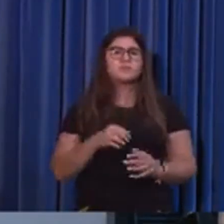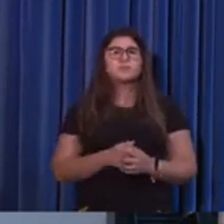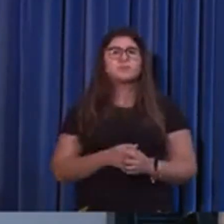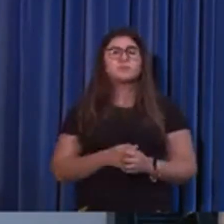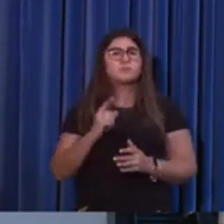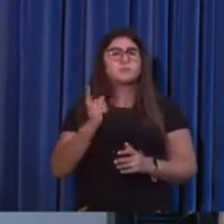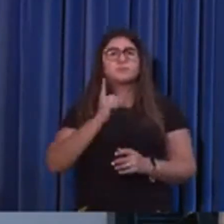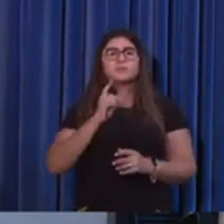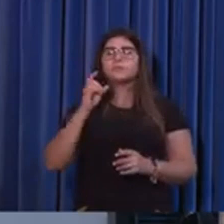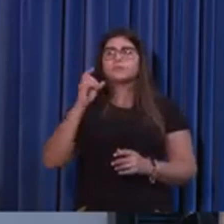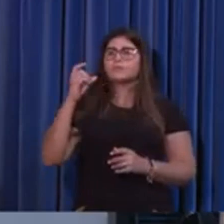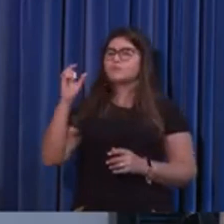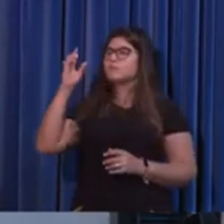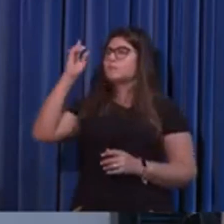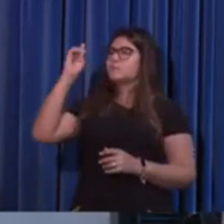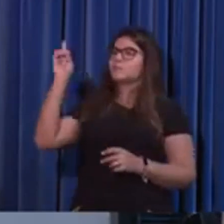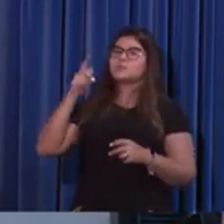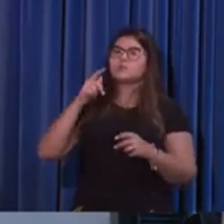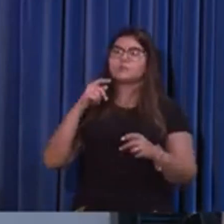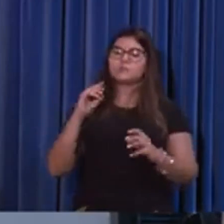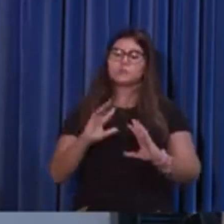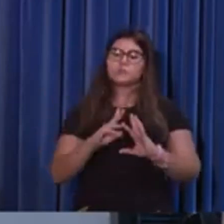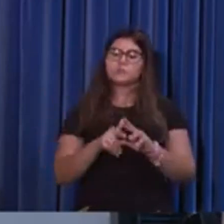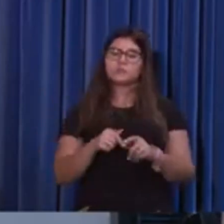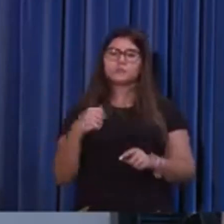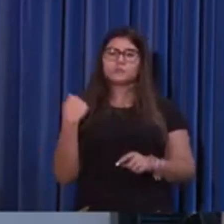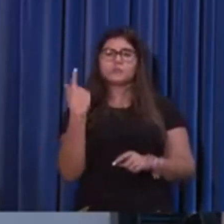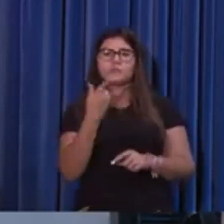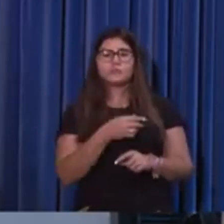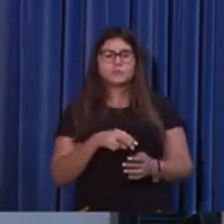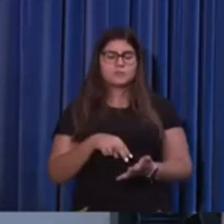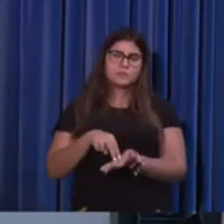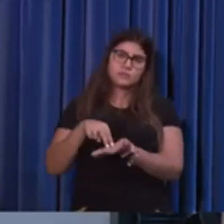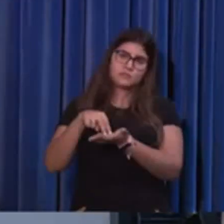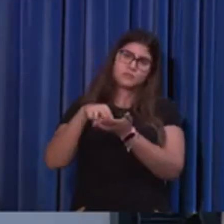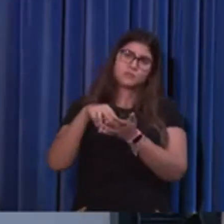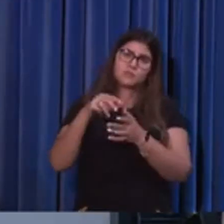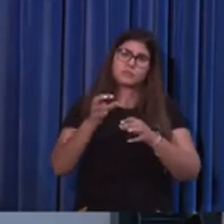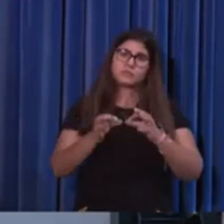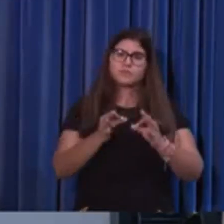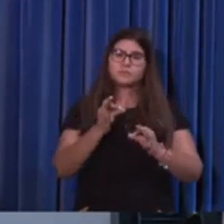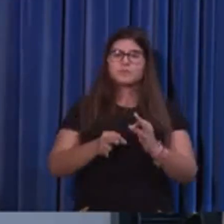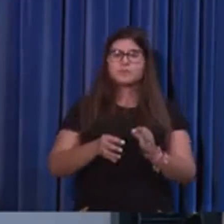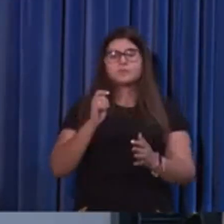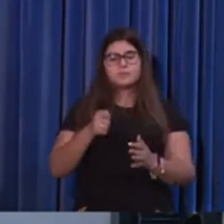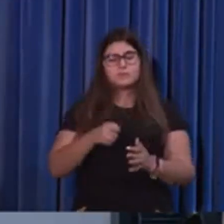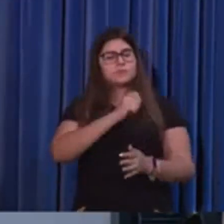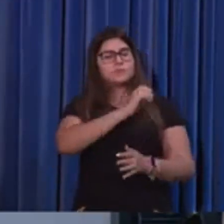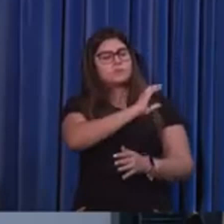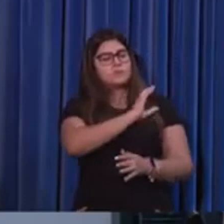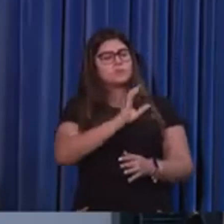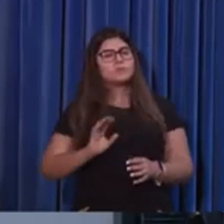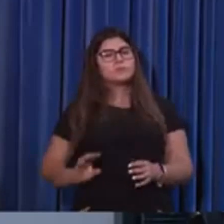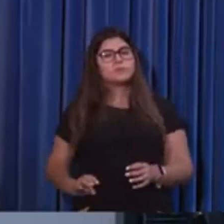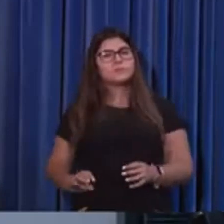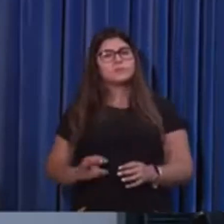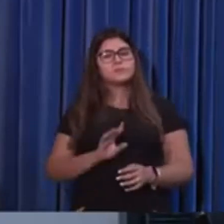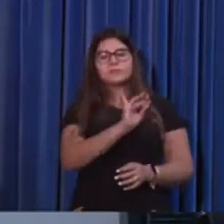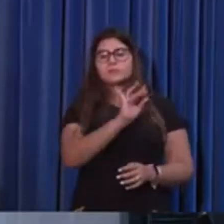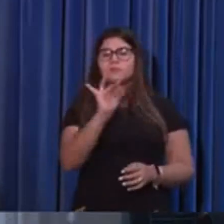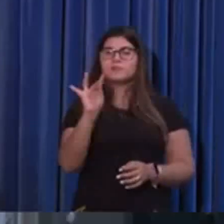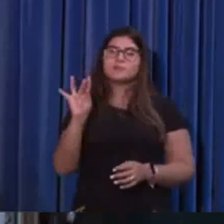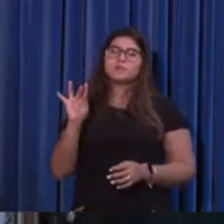diz que todos nós compareceremos perante o tribunal de Cristo. Cada um de nós